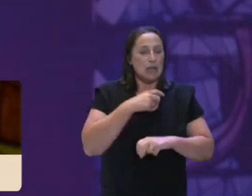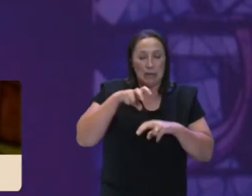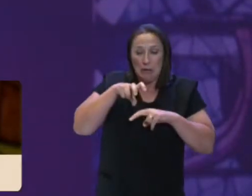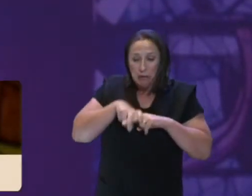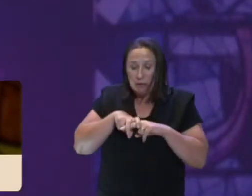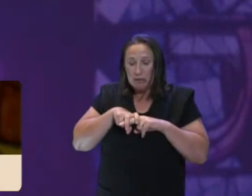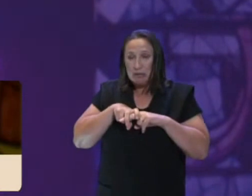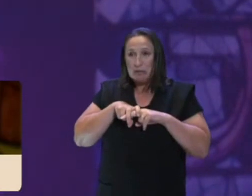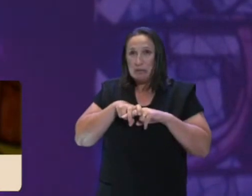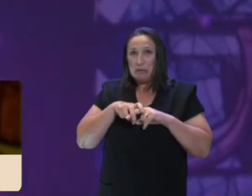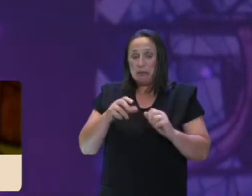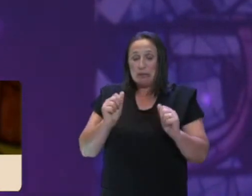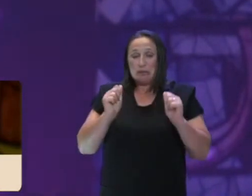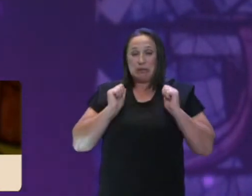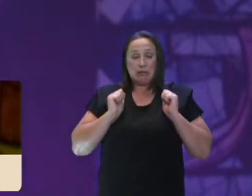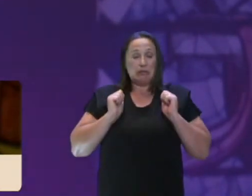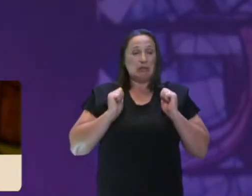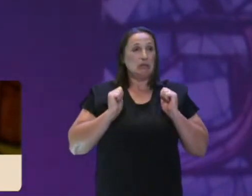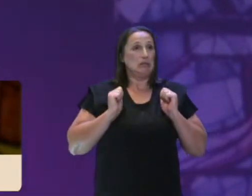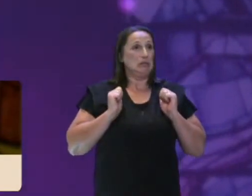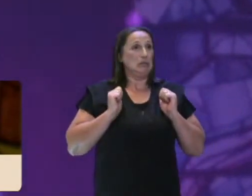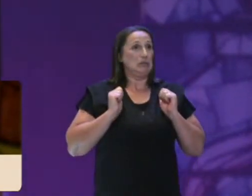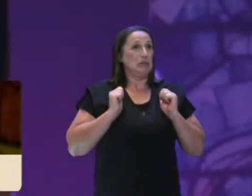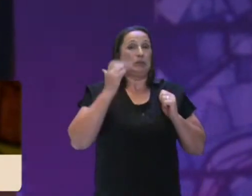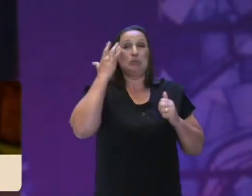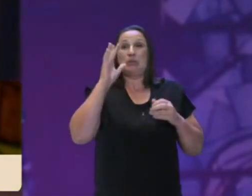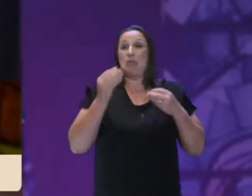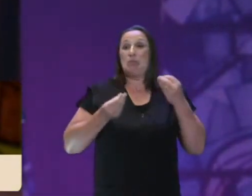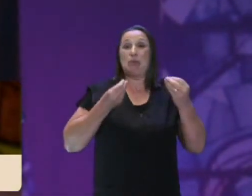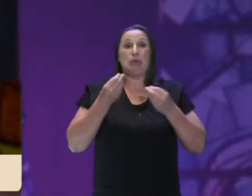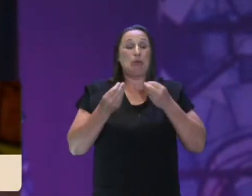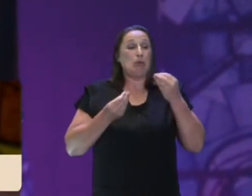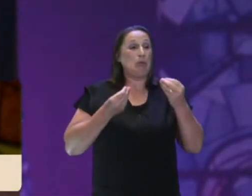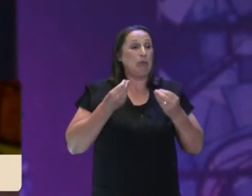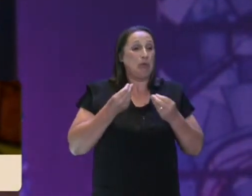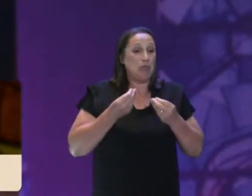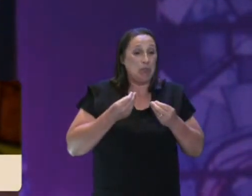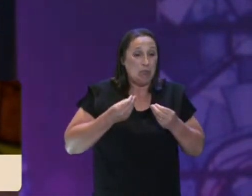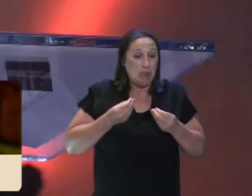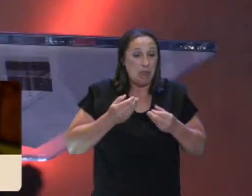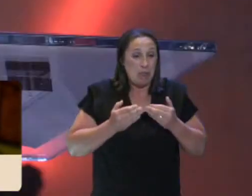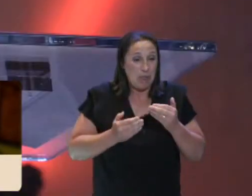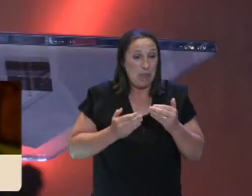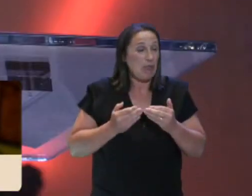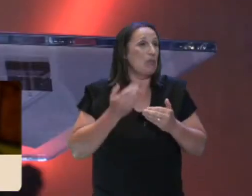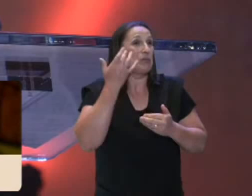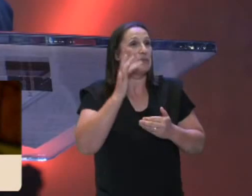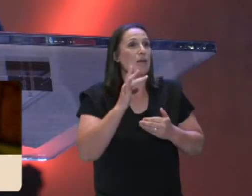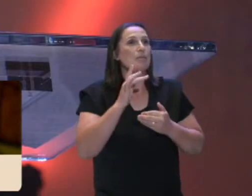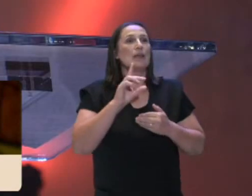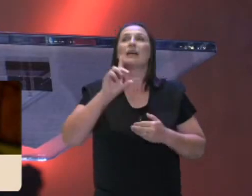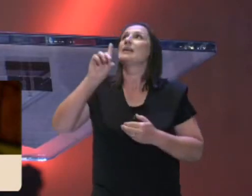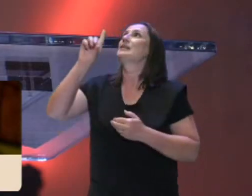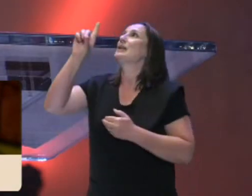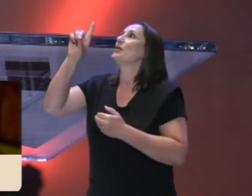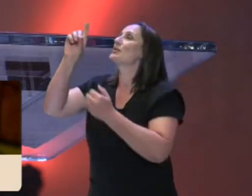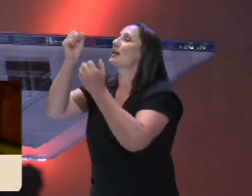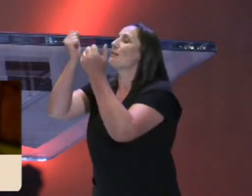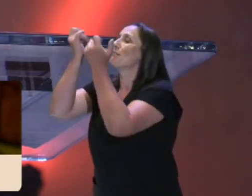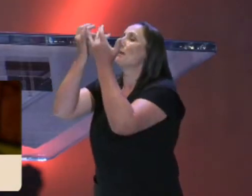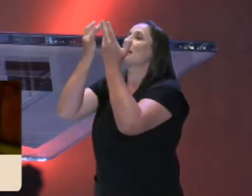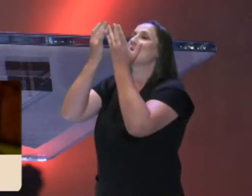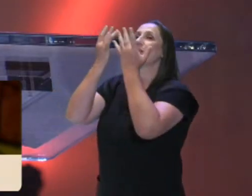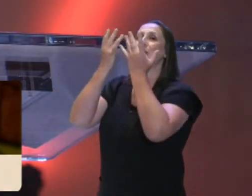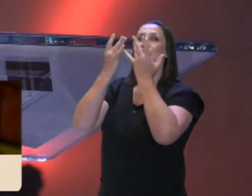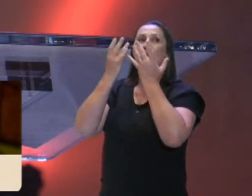né, de cinzas, e a gente não sabe como sair dali. E aí então Deus dá graça para que a